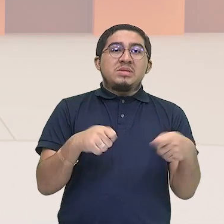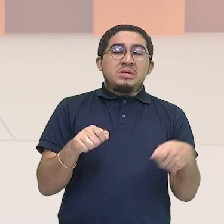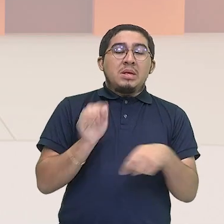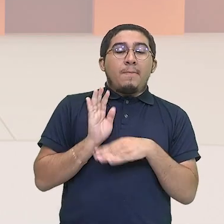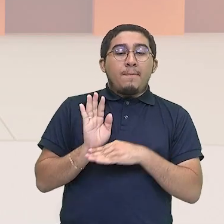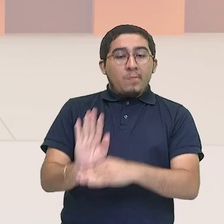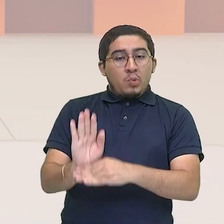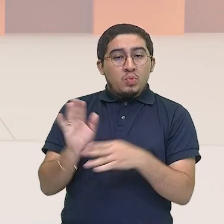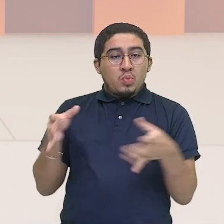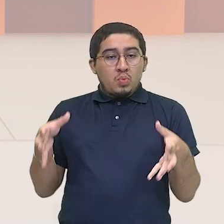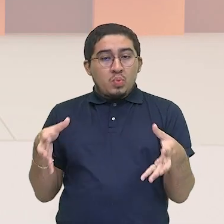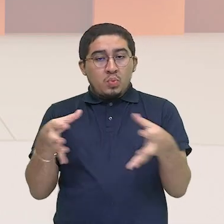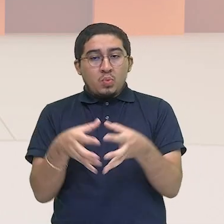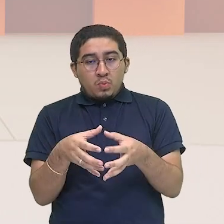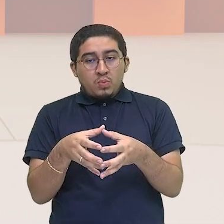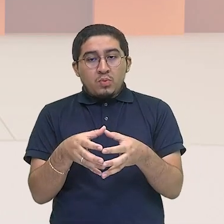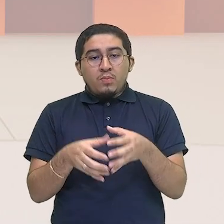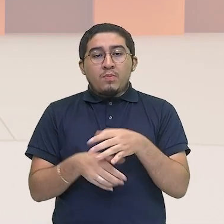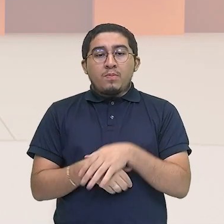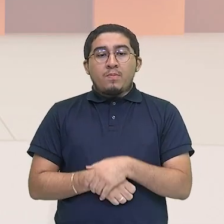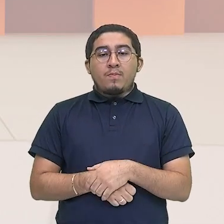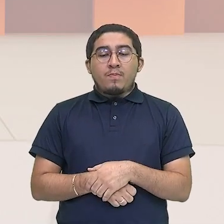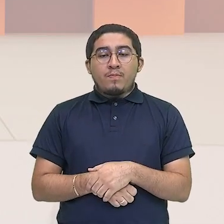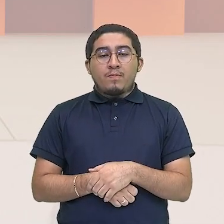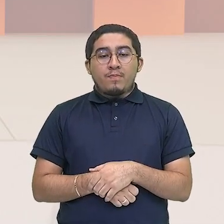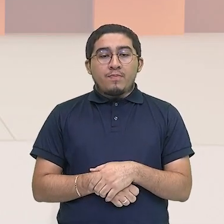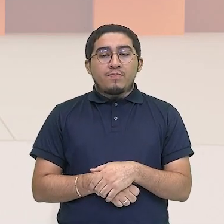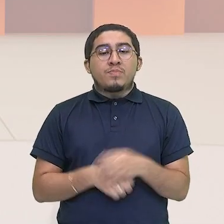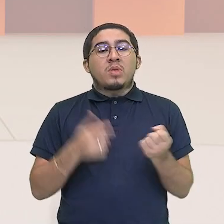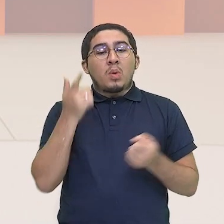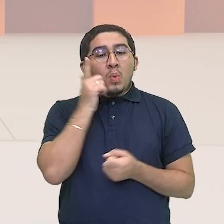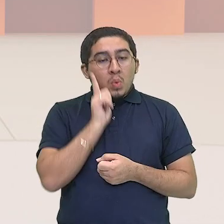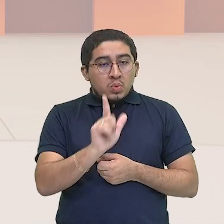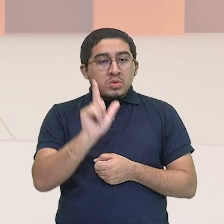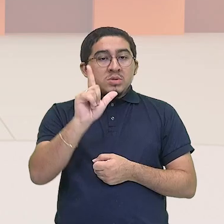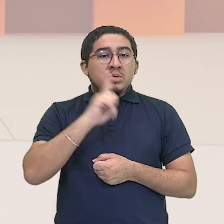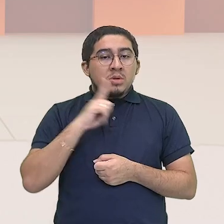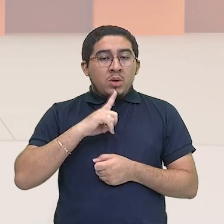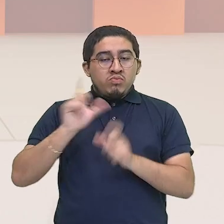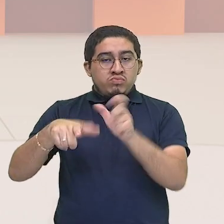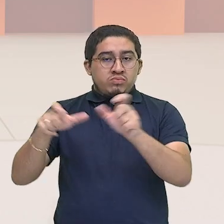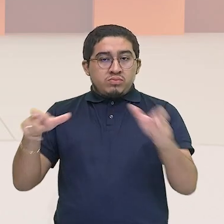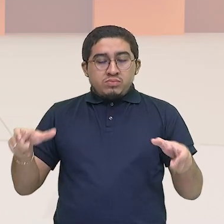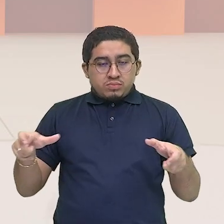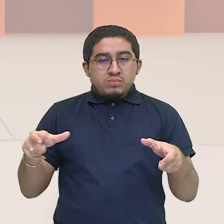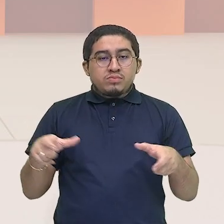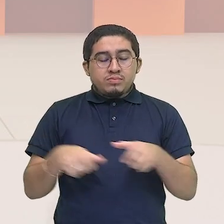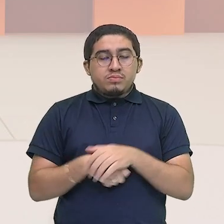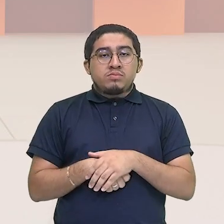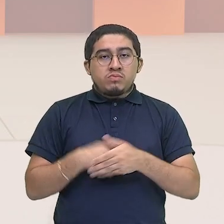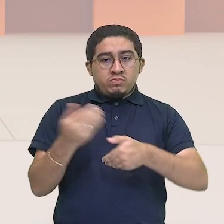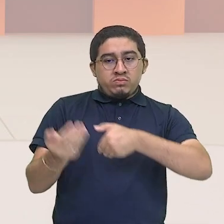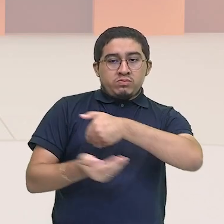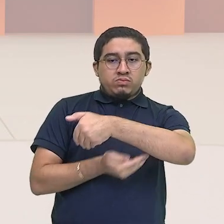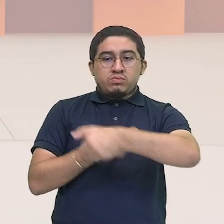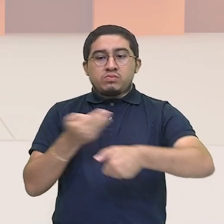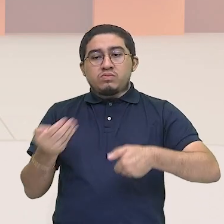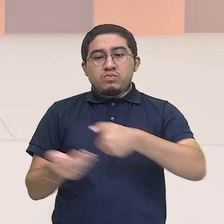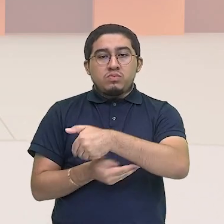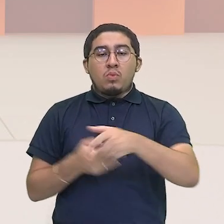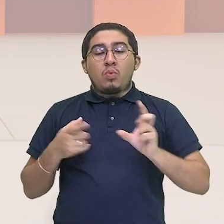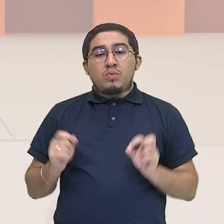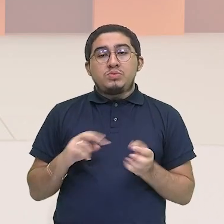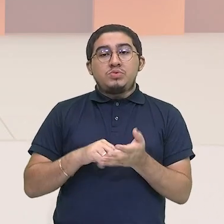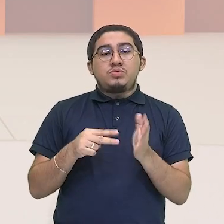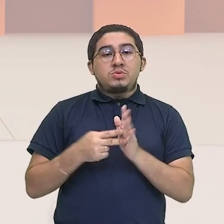né, para poder formar a sua individualidade. Então, o processo de socialização, ele é, então,